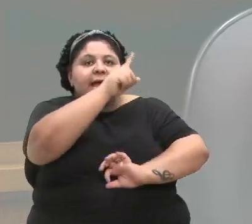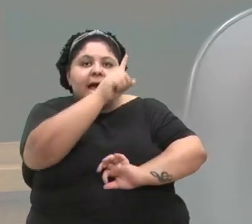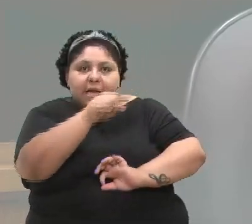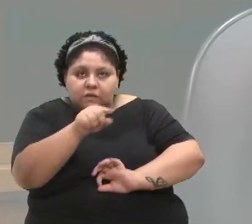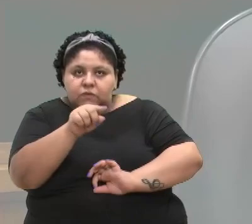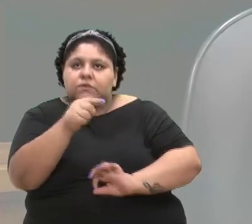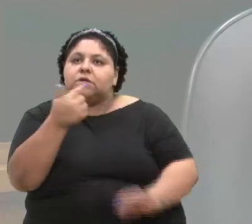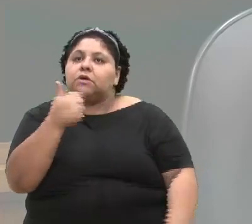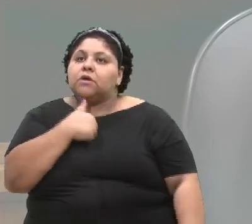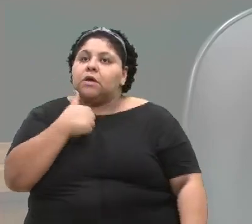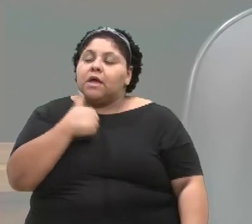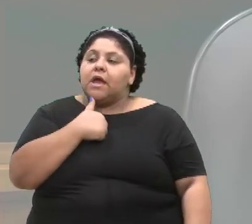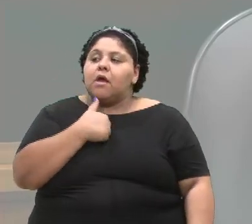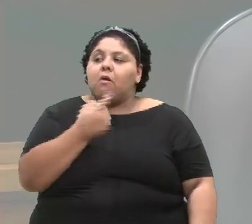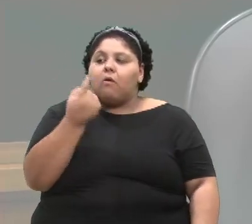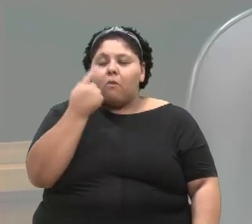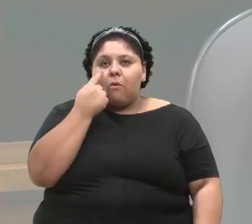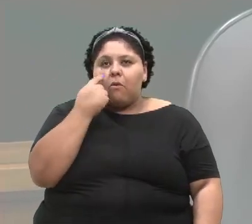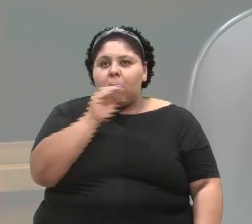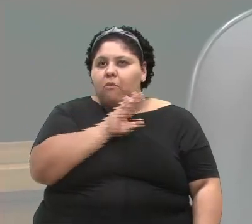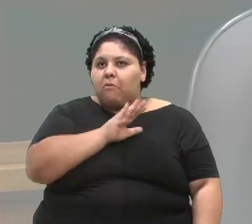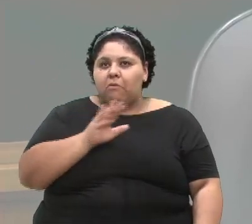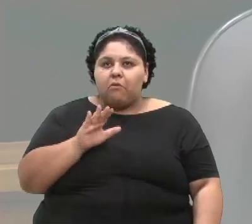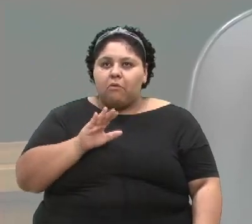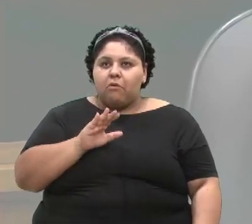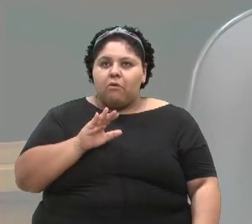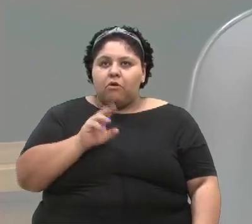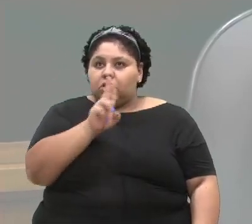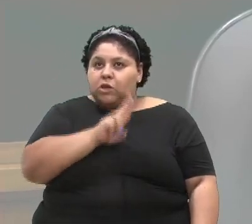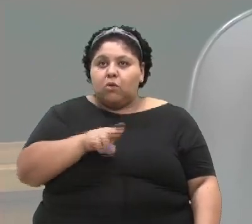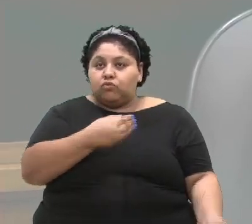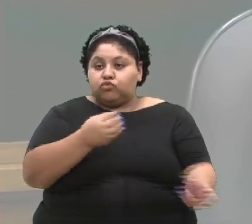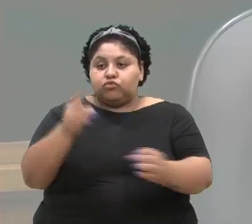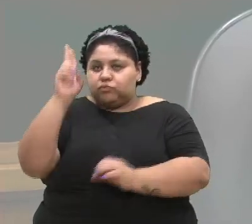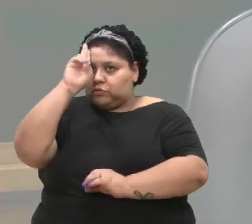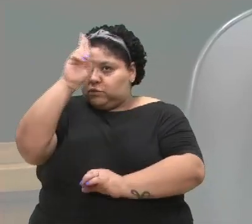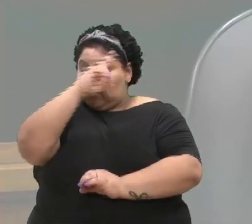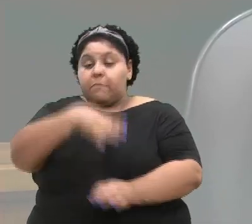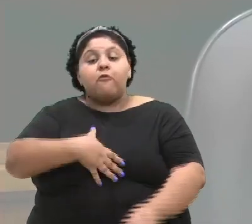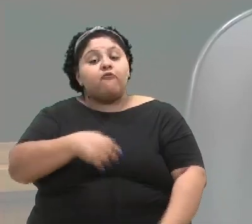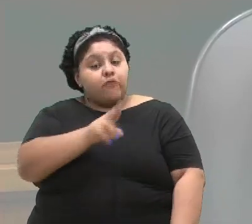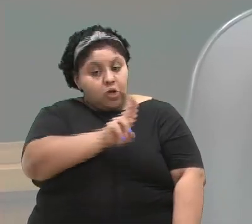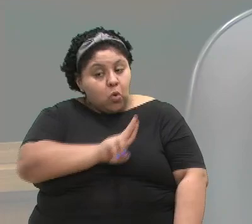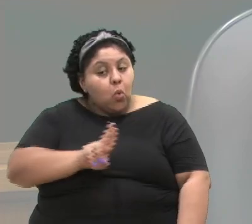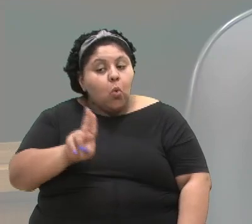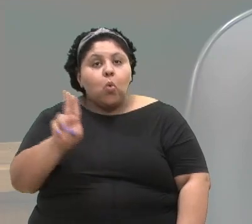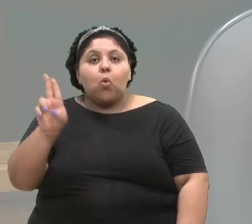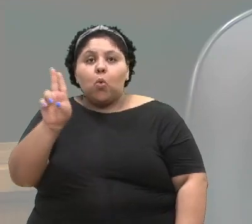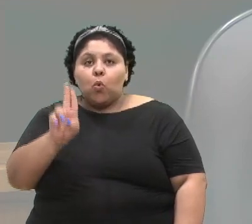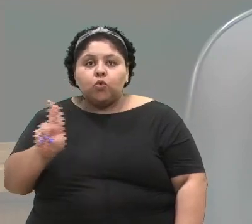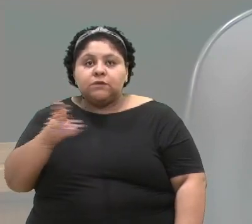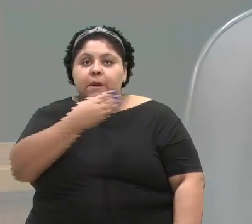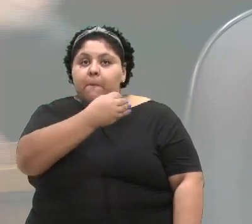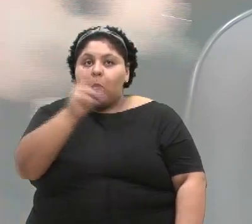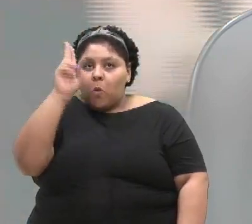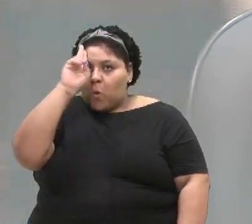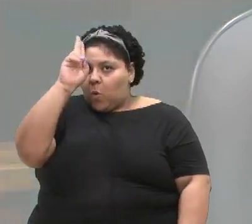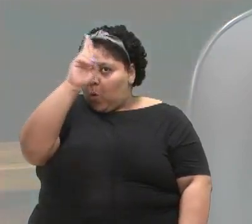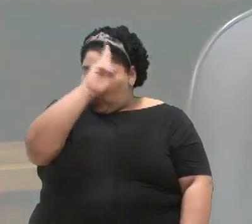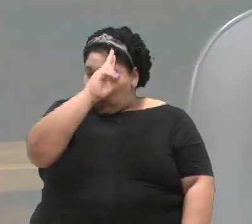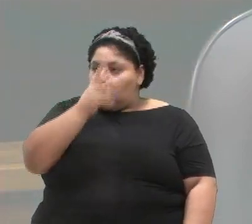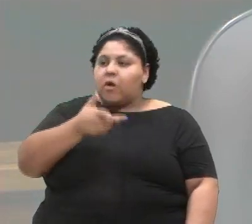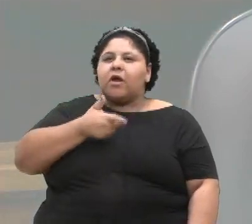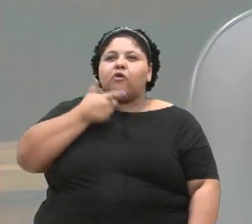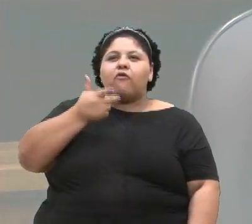Eu não pego tanto Uber, mas meu filho pega cotidianamente o Uber e me conta o que ele conversa,